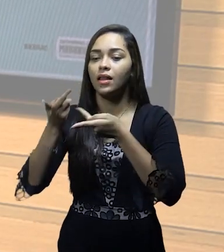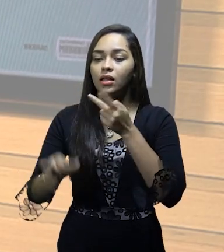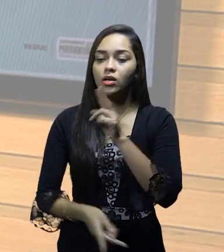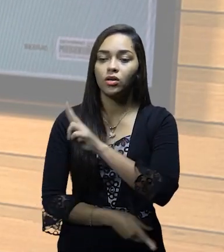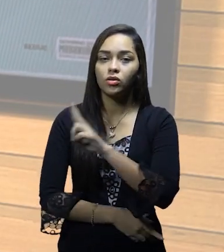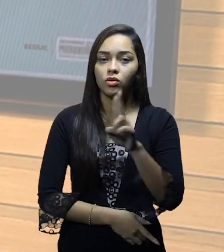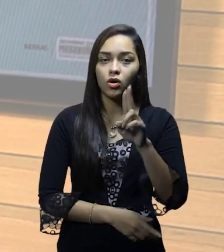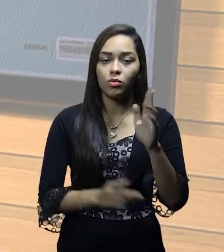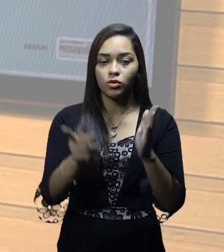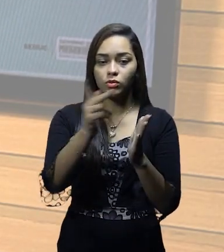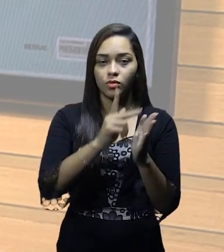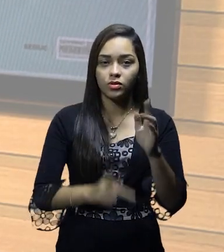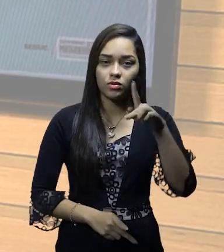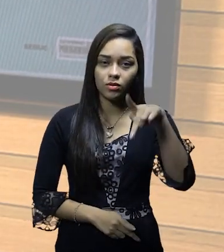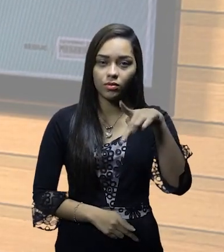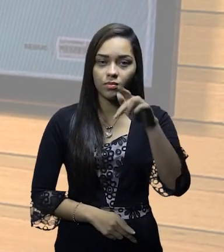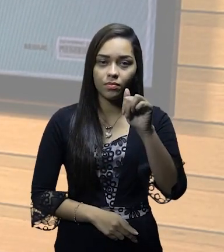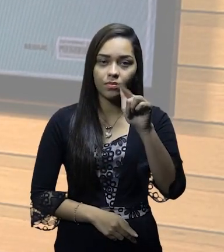tem mais instrumentos